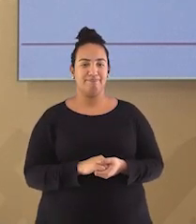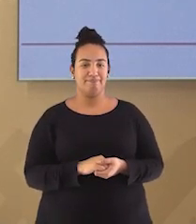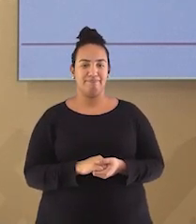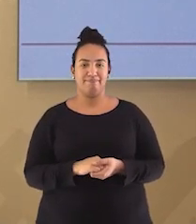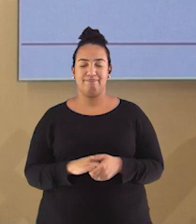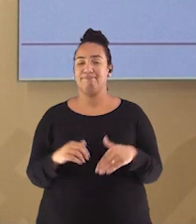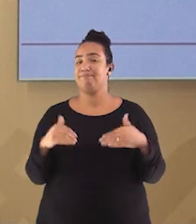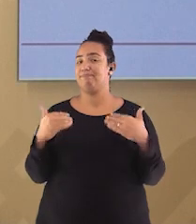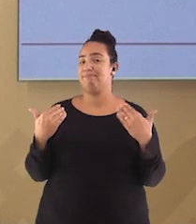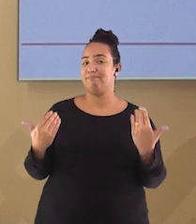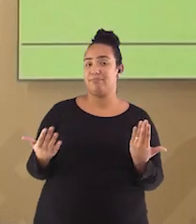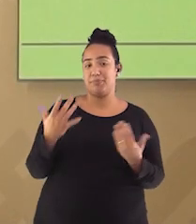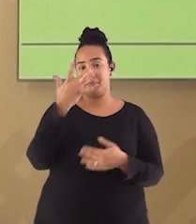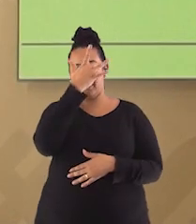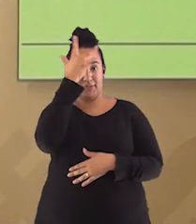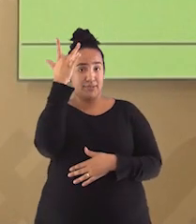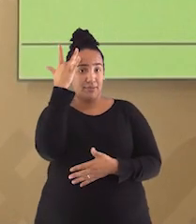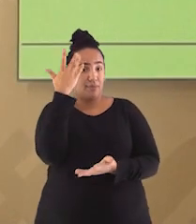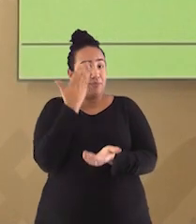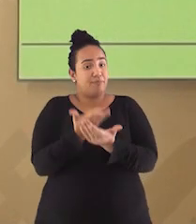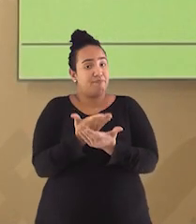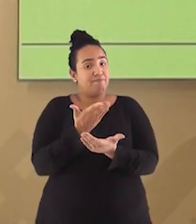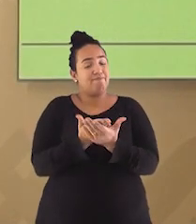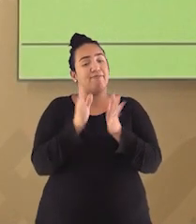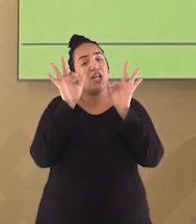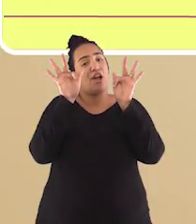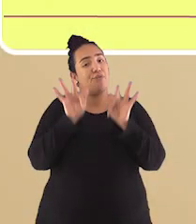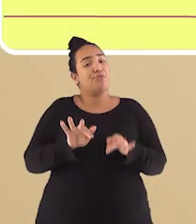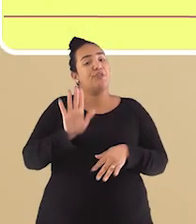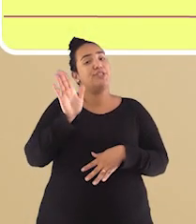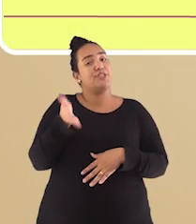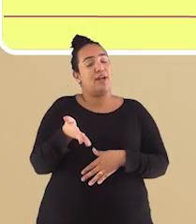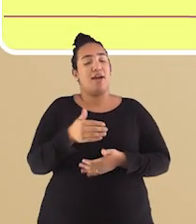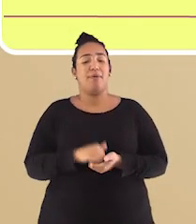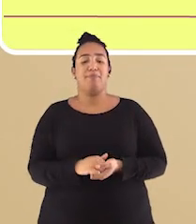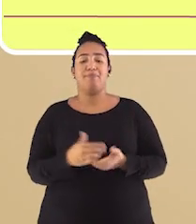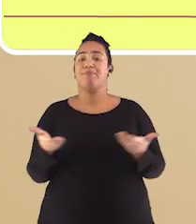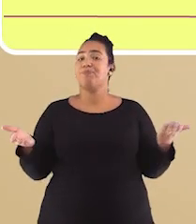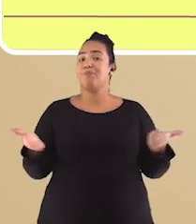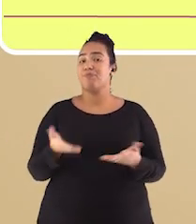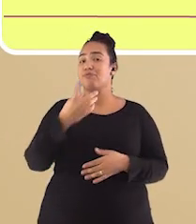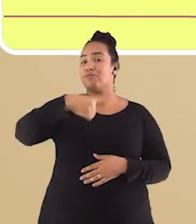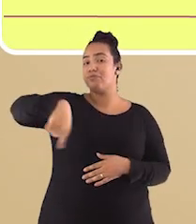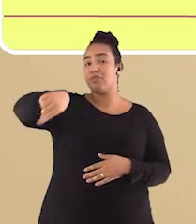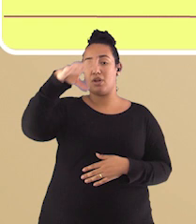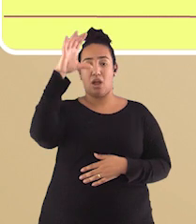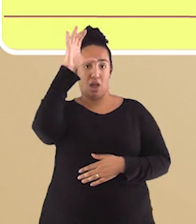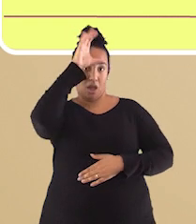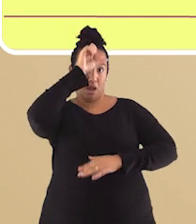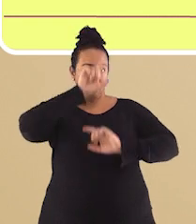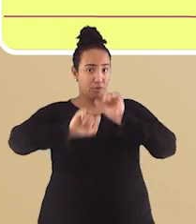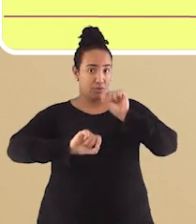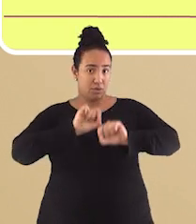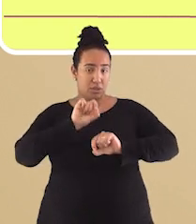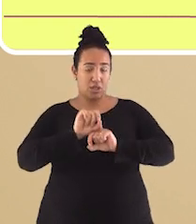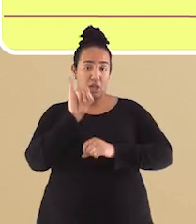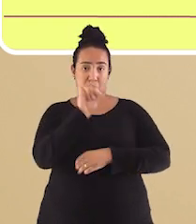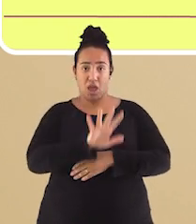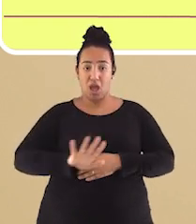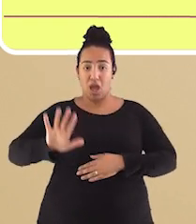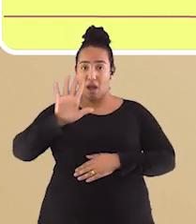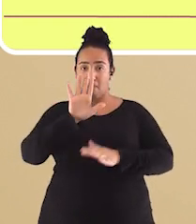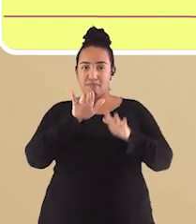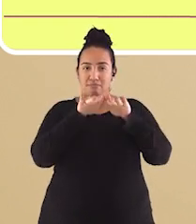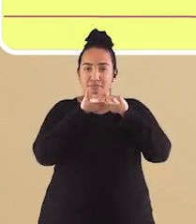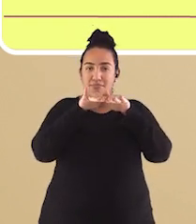é isso pessoal a nossa aula Ela está chegando ao fim e hoje Nós aprendemos que as figuras planas são